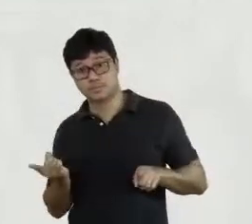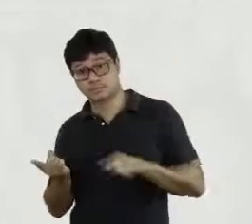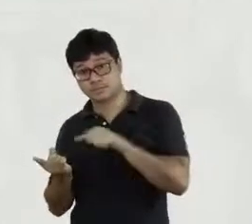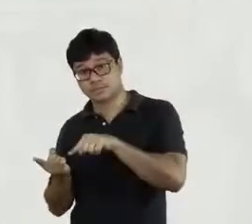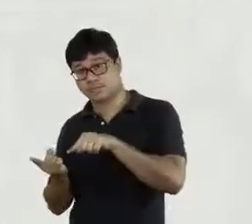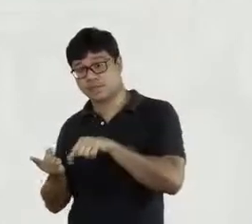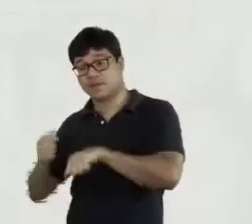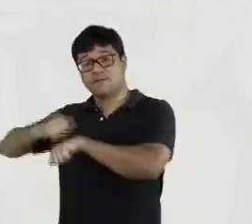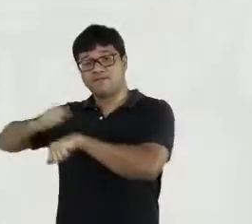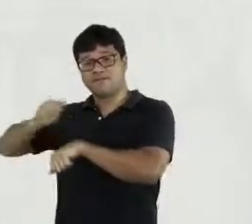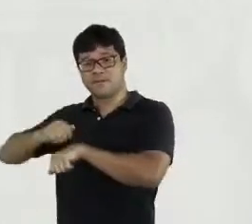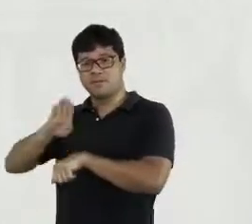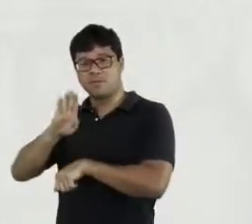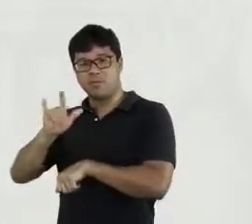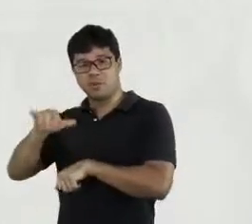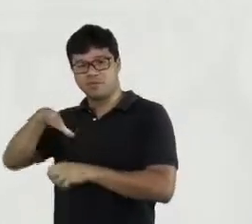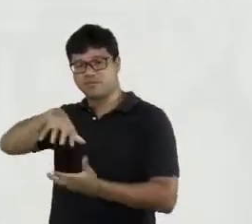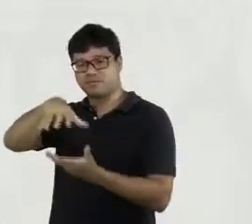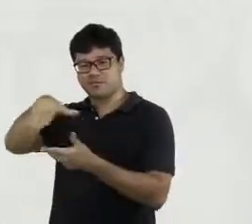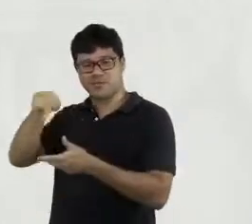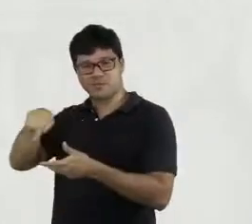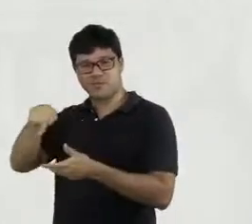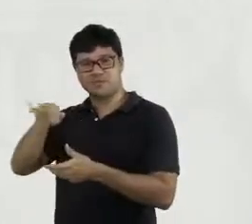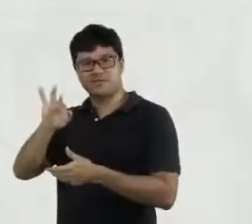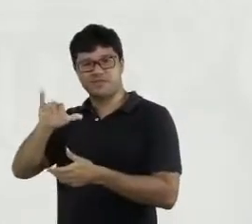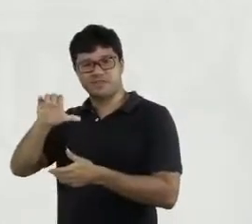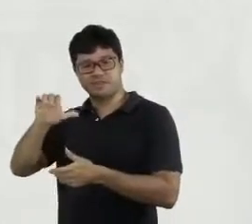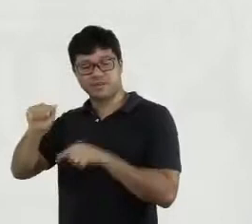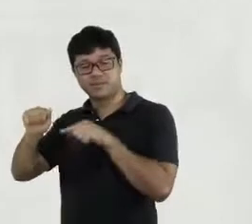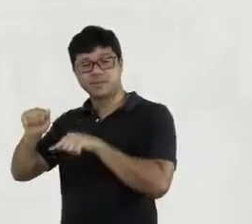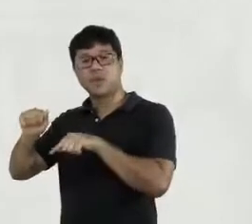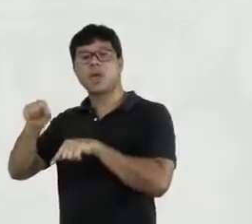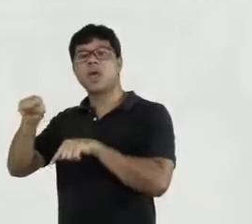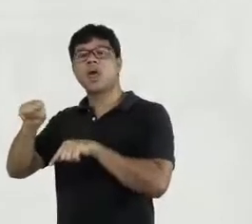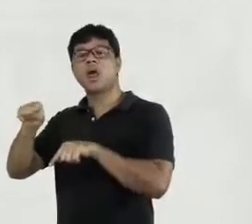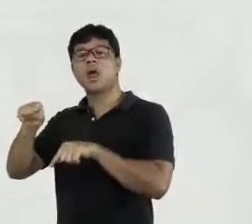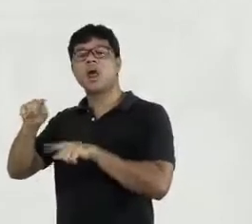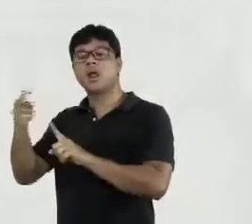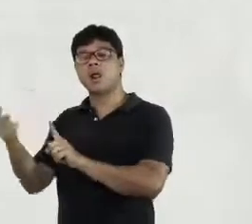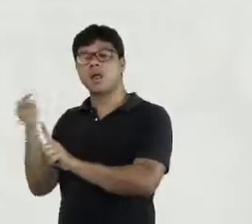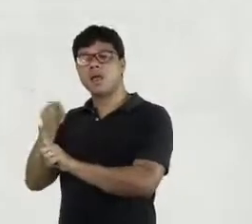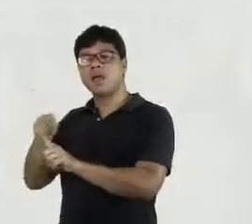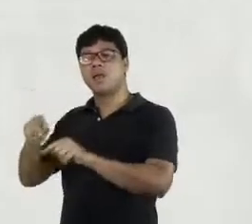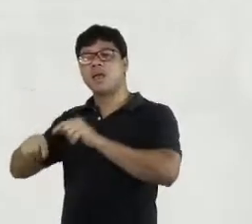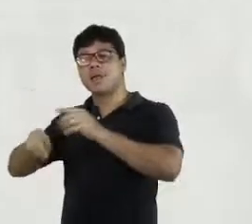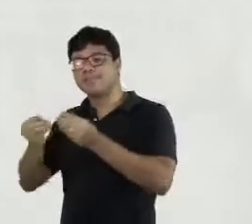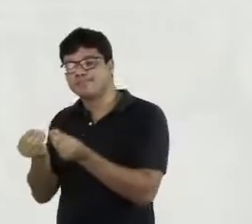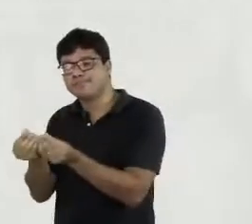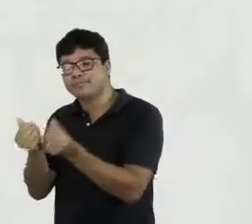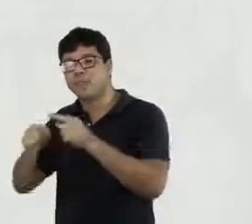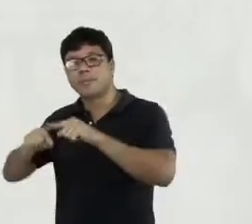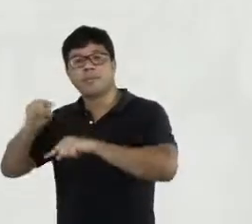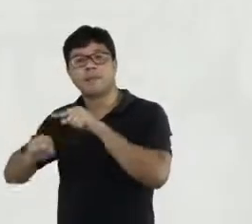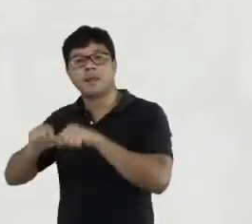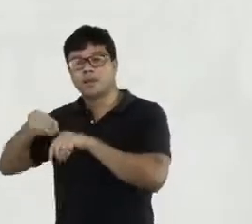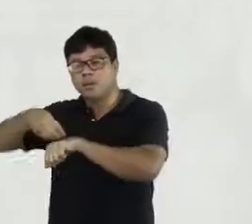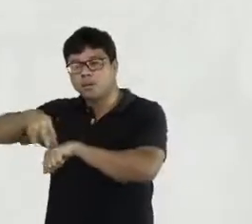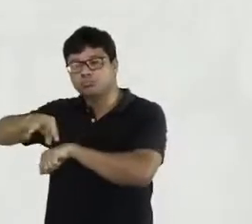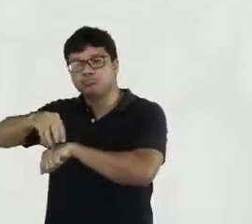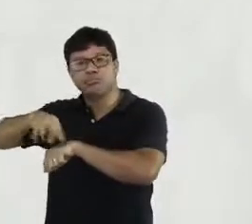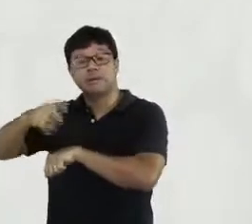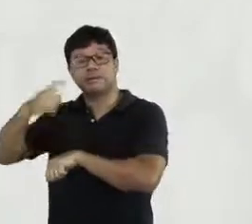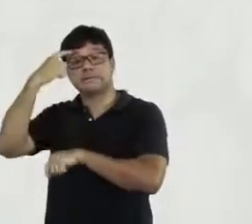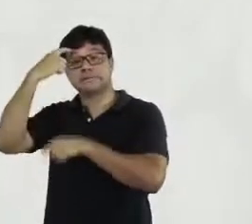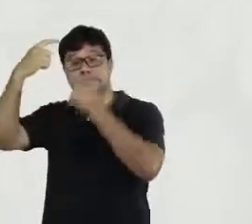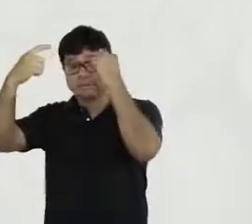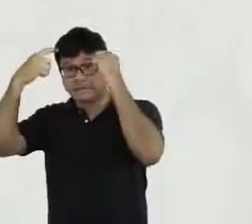As bibliografias da galáxia física, ela é inteligível à materialidade que transmite